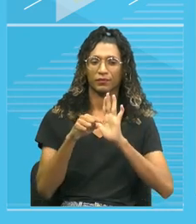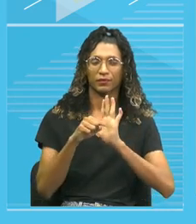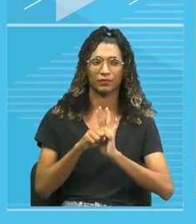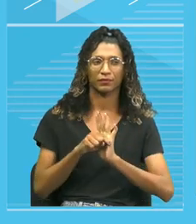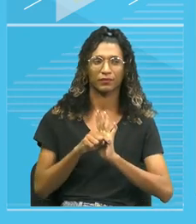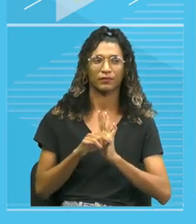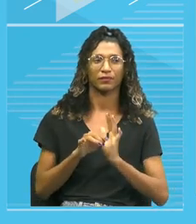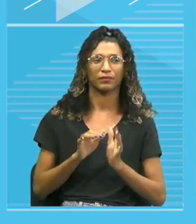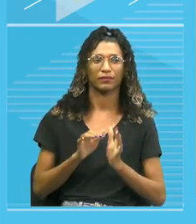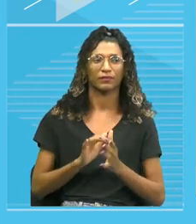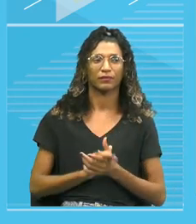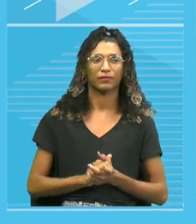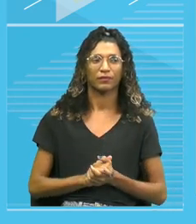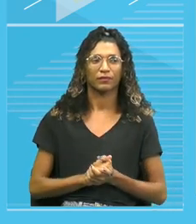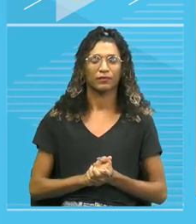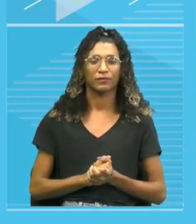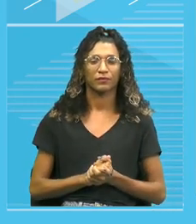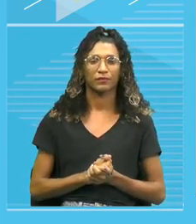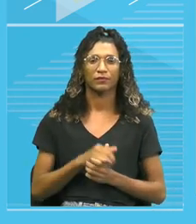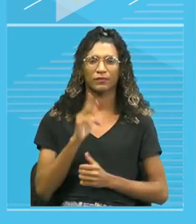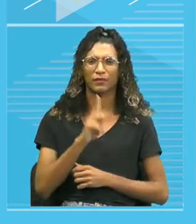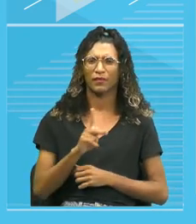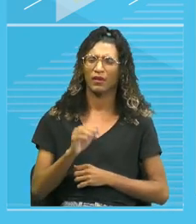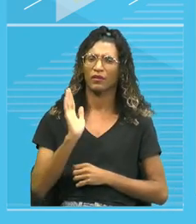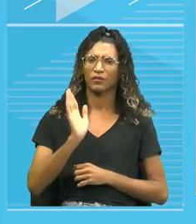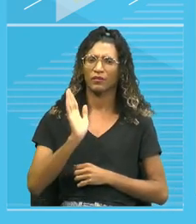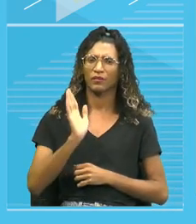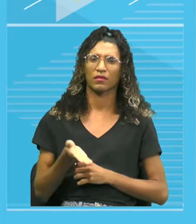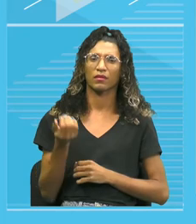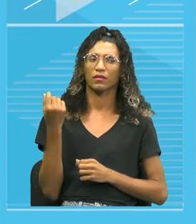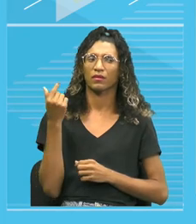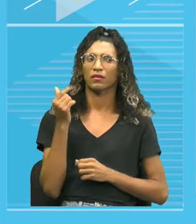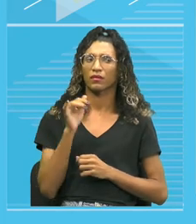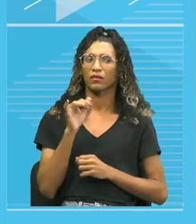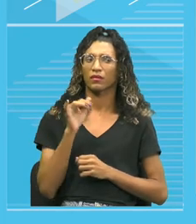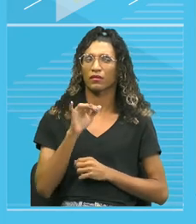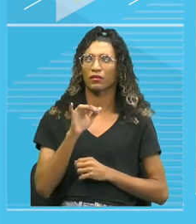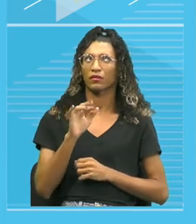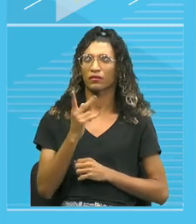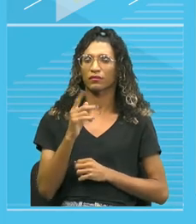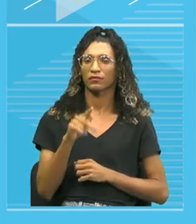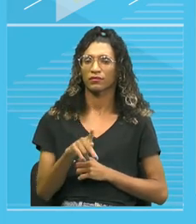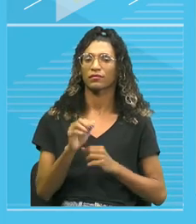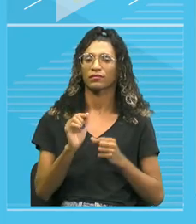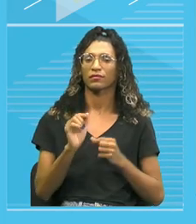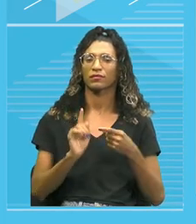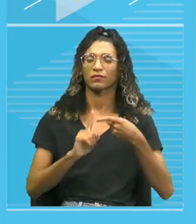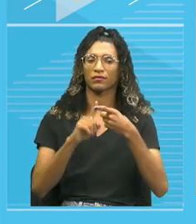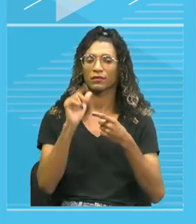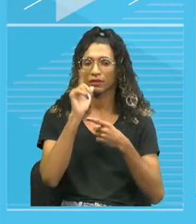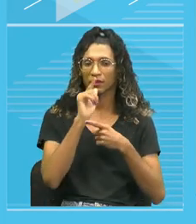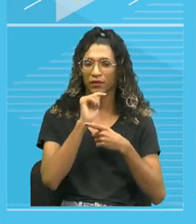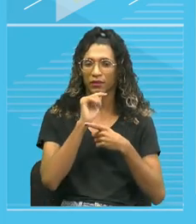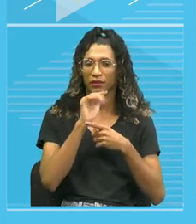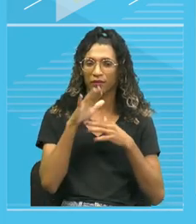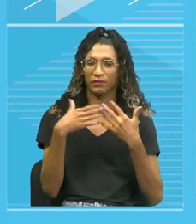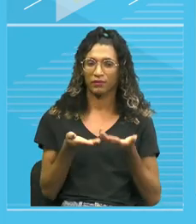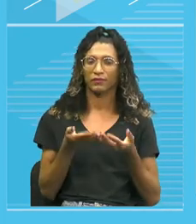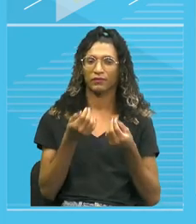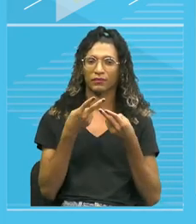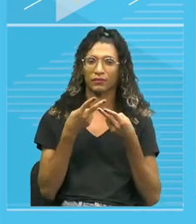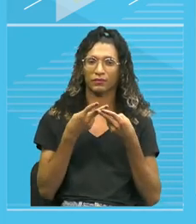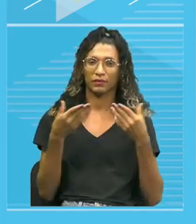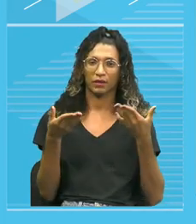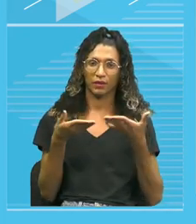show Professor a gente já colocou os produtos que é o gás carbônico e a água a gente vai colocar aqui agora o reagente